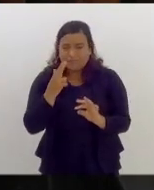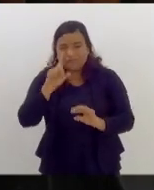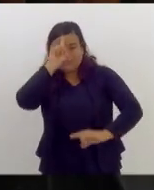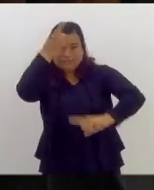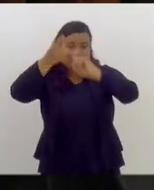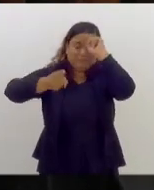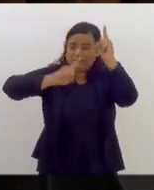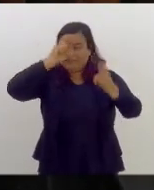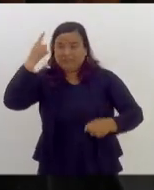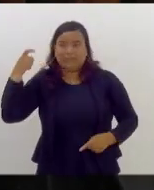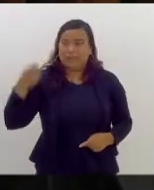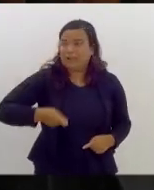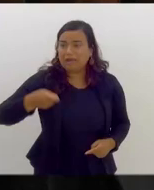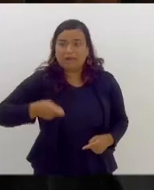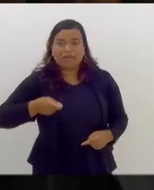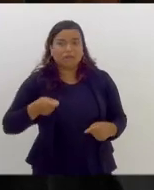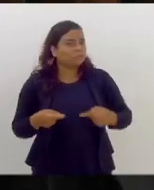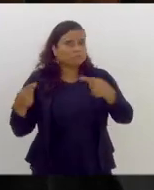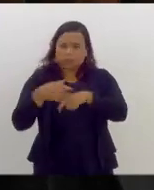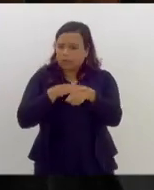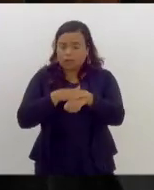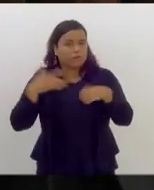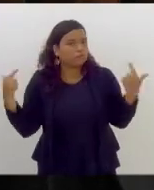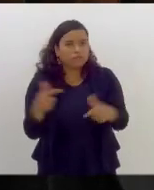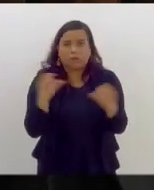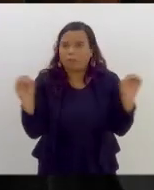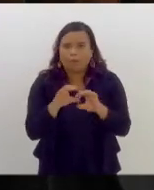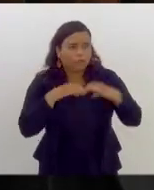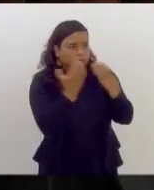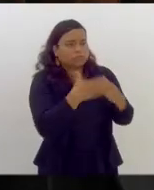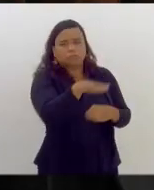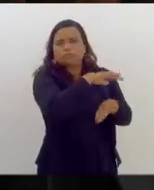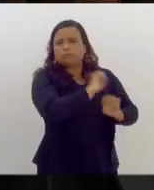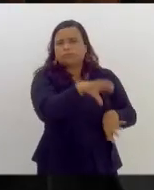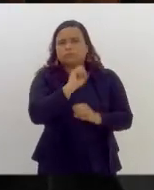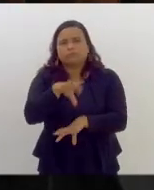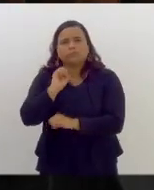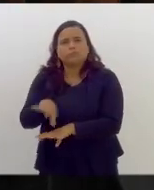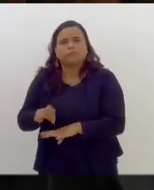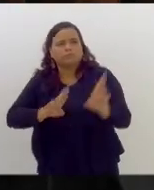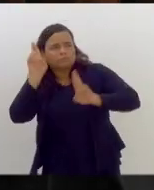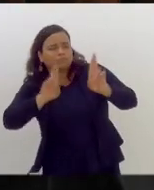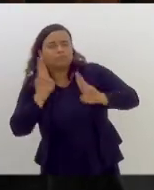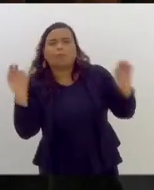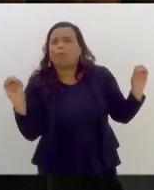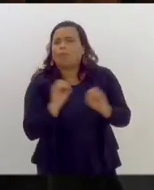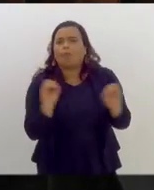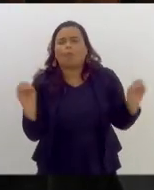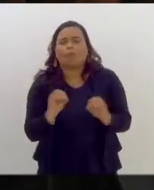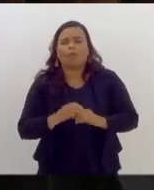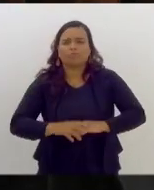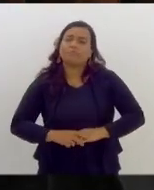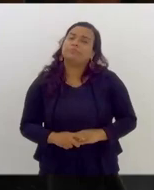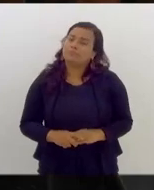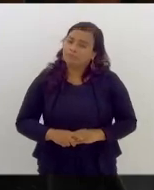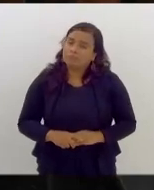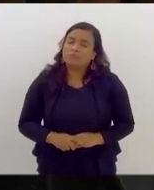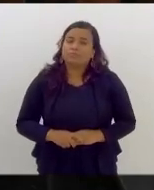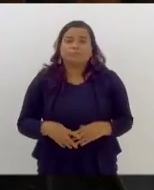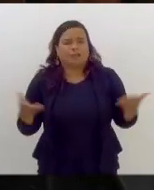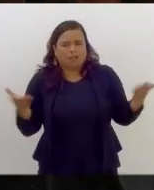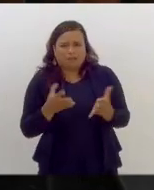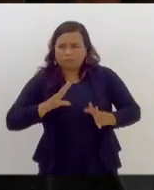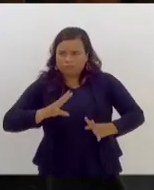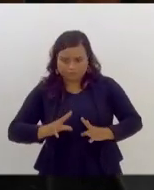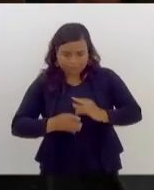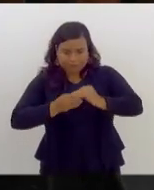improvisadamente, autoritariamente, sem nenhuma discussão com a comunidade educacional brasileira. E agora está sendo